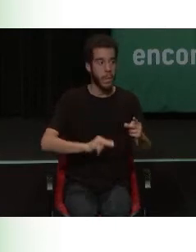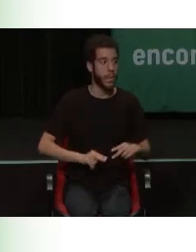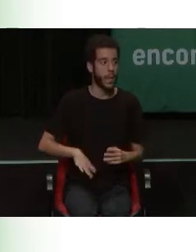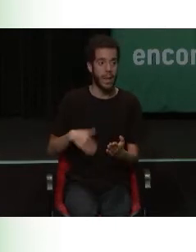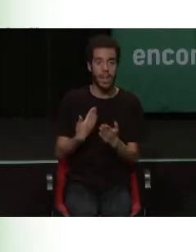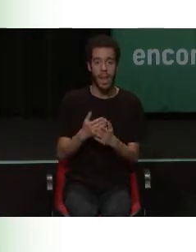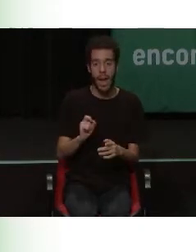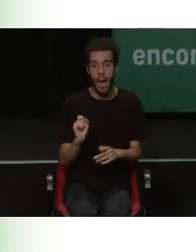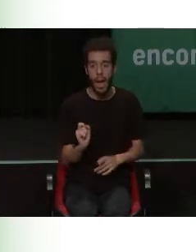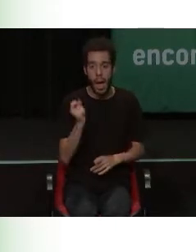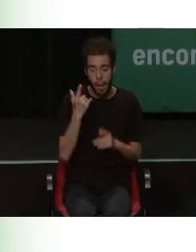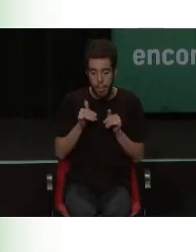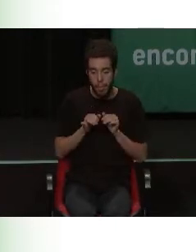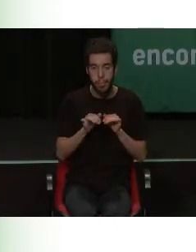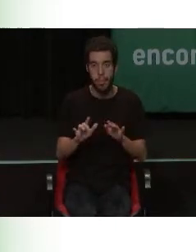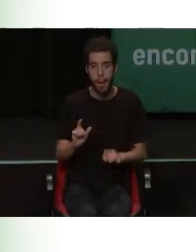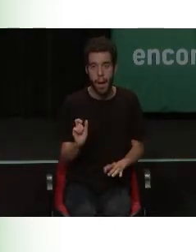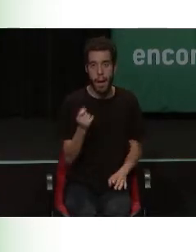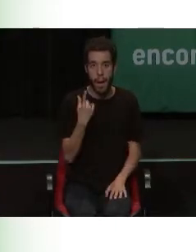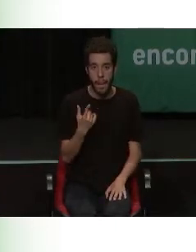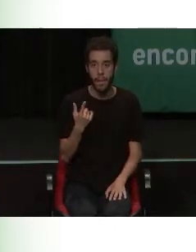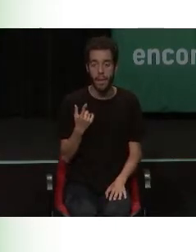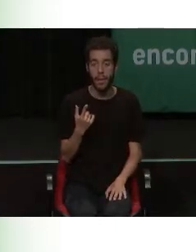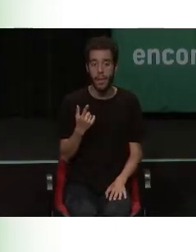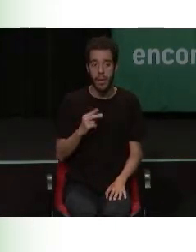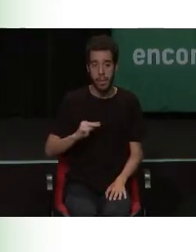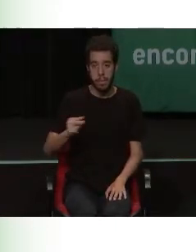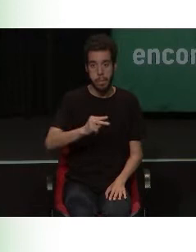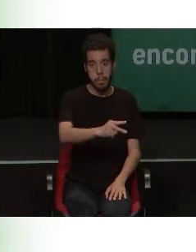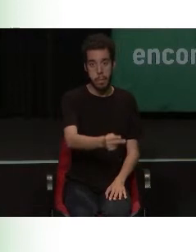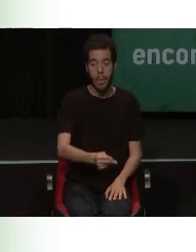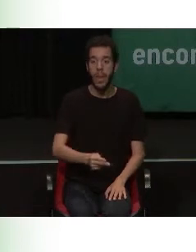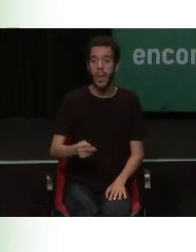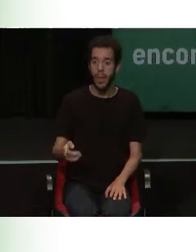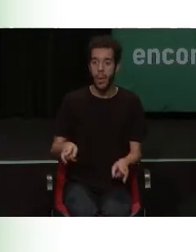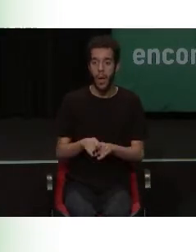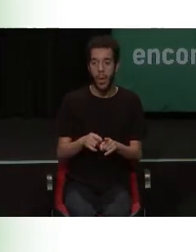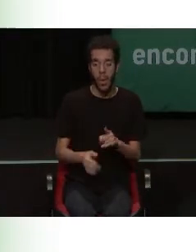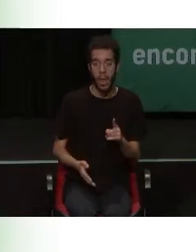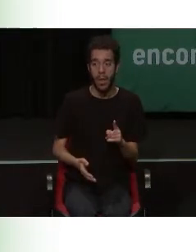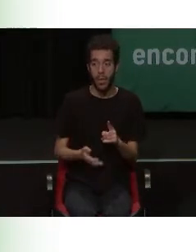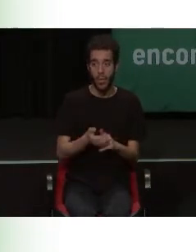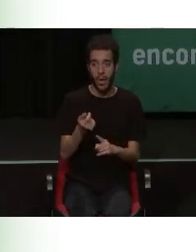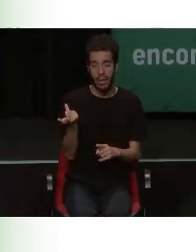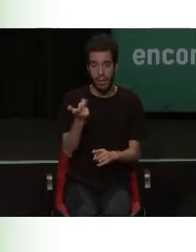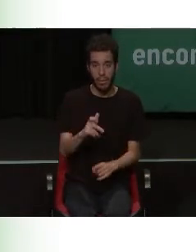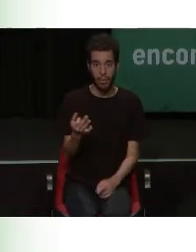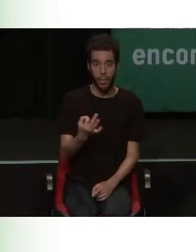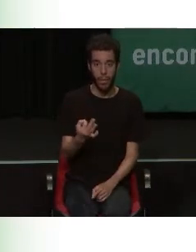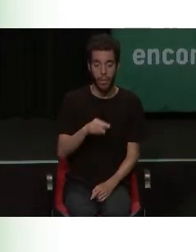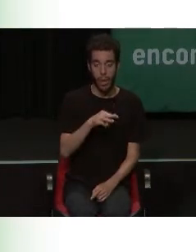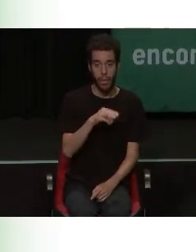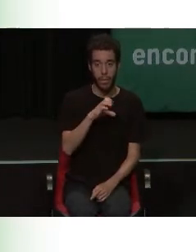rapidamente se disseminar entre diferentes hospedeiros, é um sucesso e é o que aconteceu com o gene